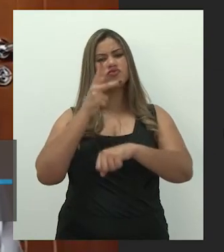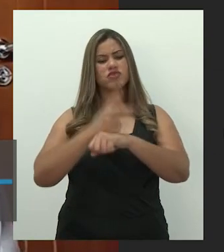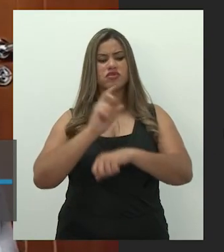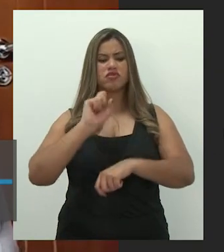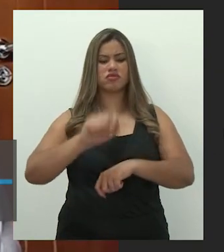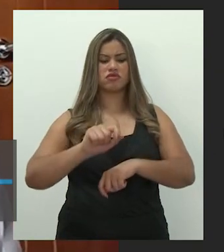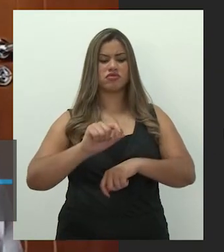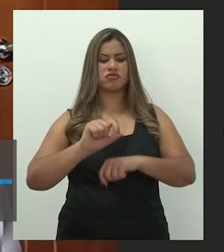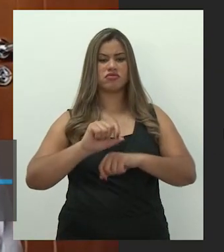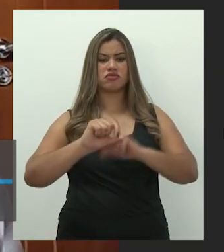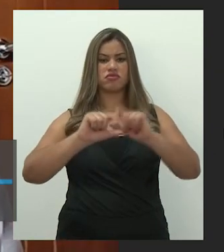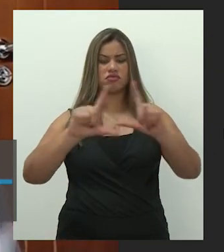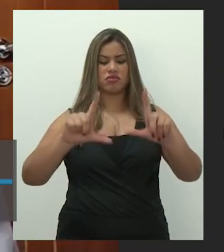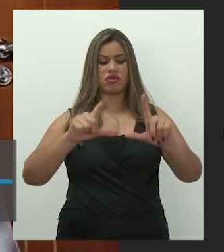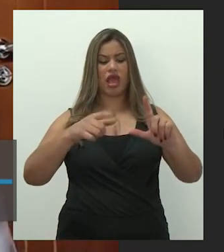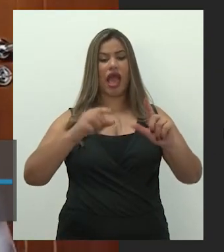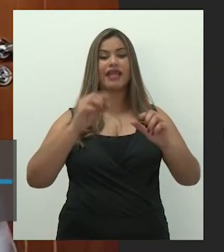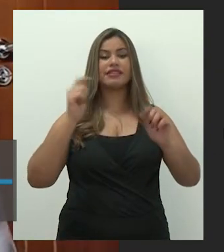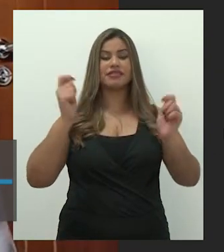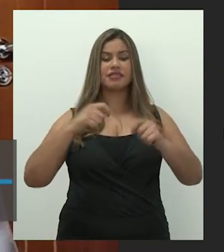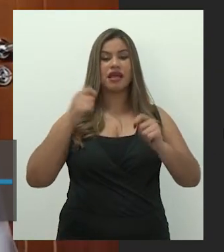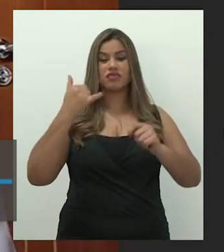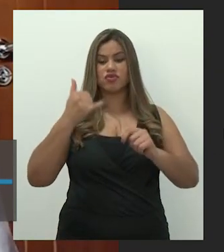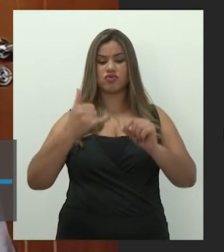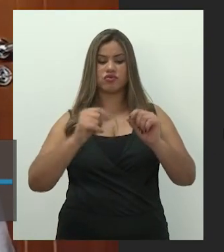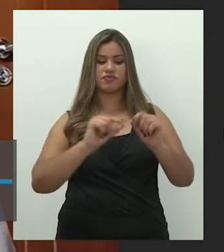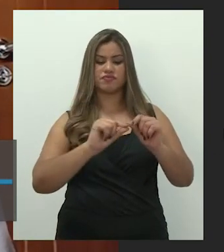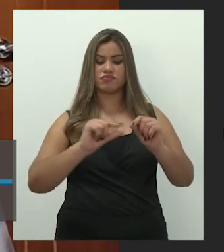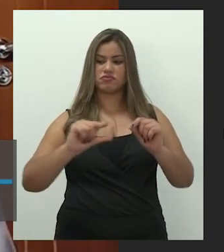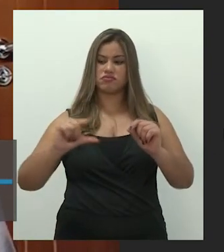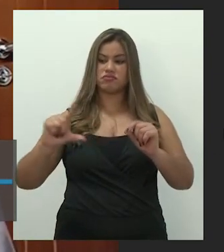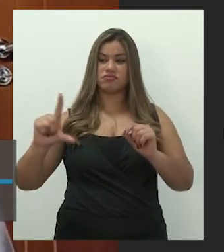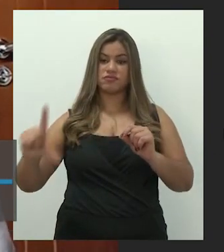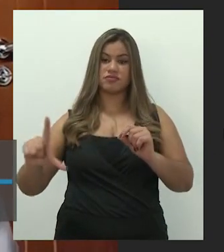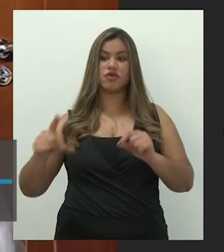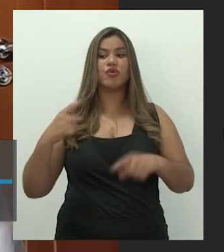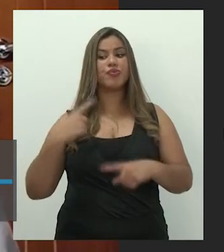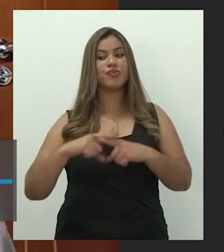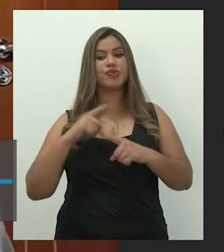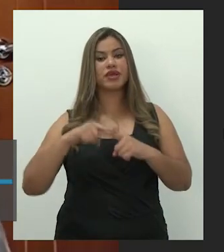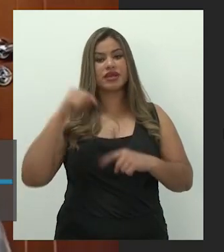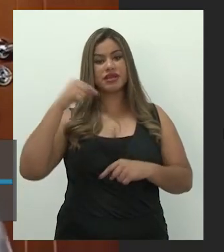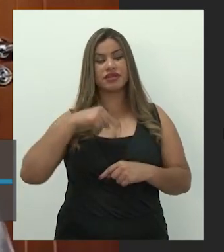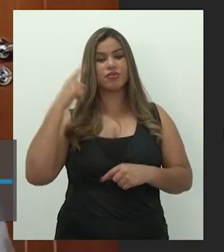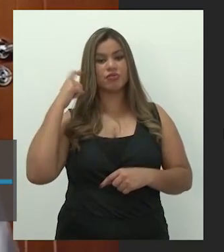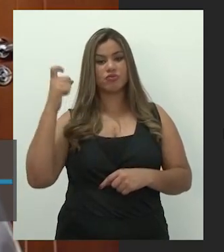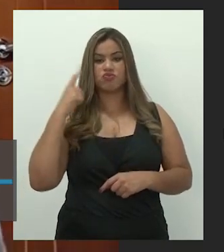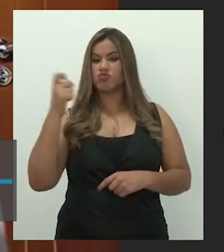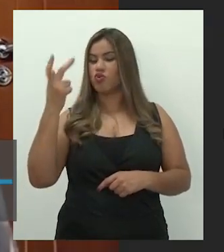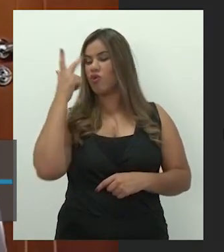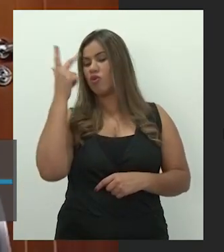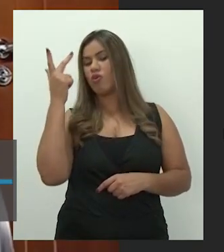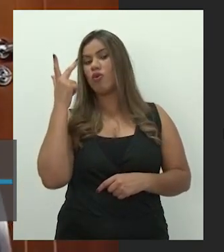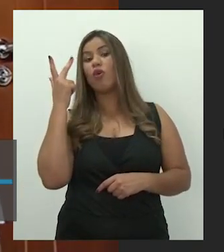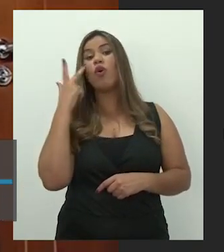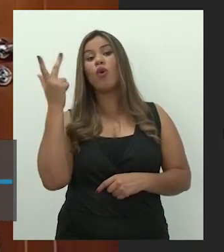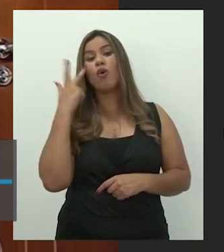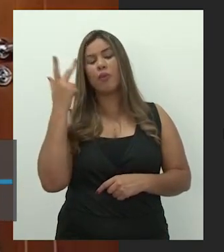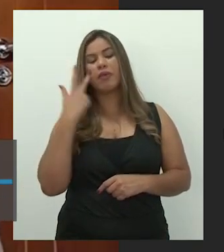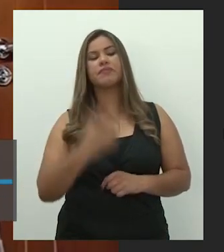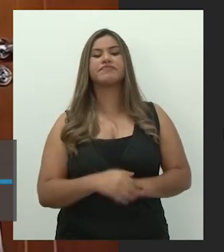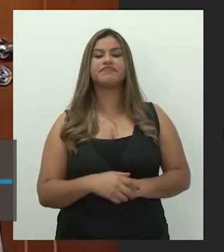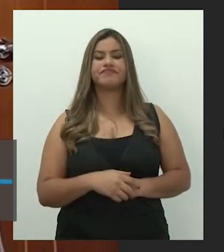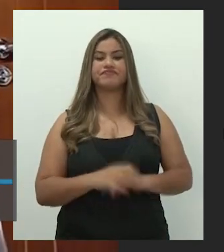dá para aumentar o som do celular, porque às vezes é o som do celular. Porque a nossa aqui tá dando que o retorno tá ok, tá bom? E aí, voltando a falar